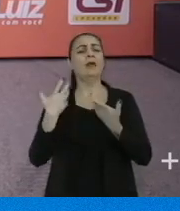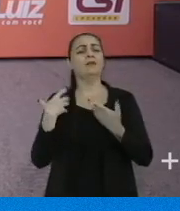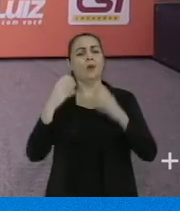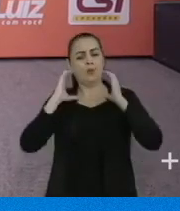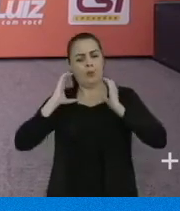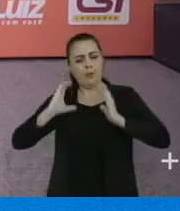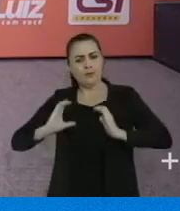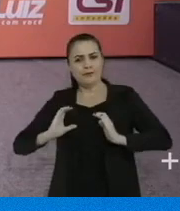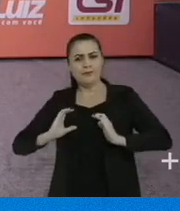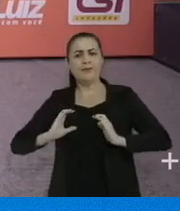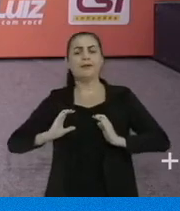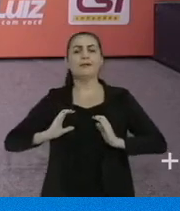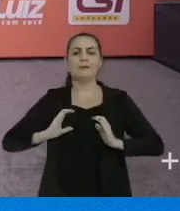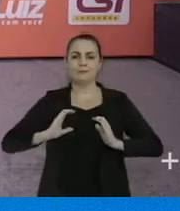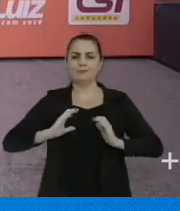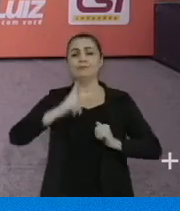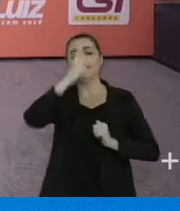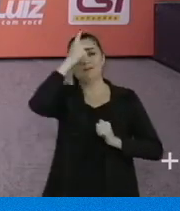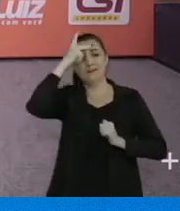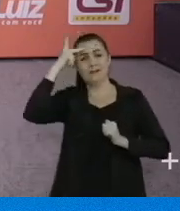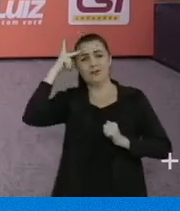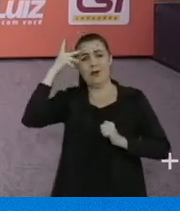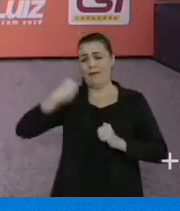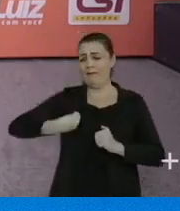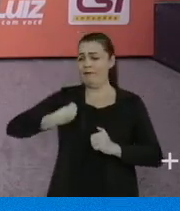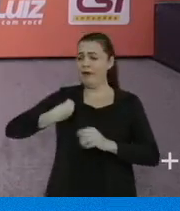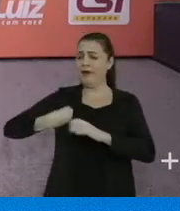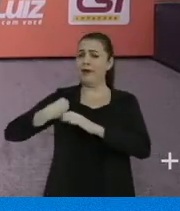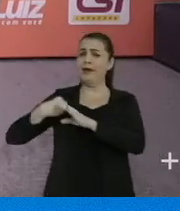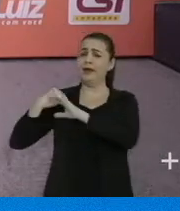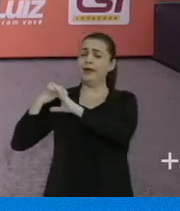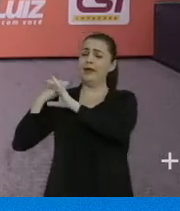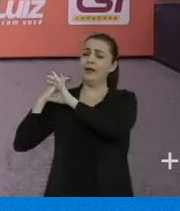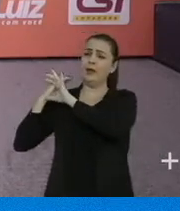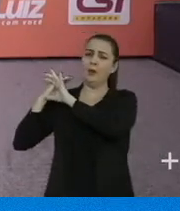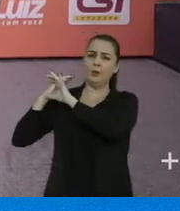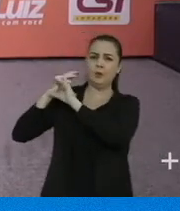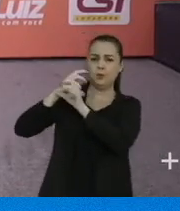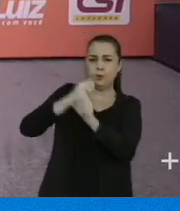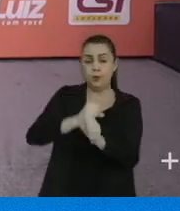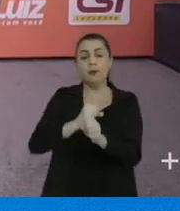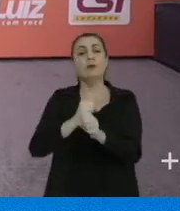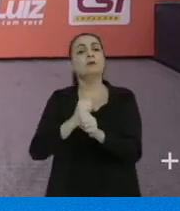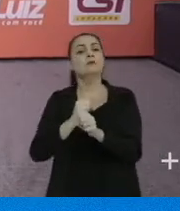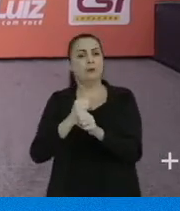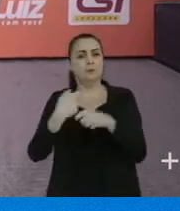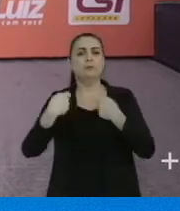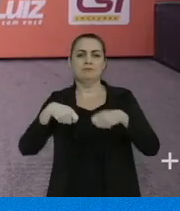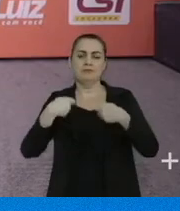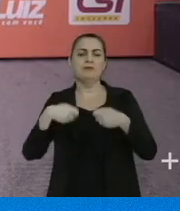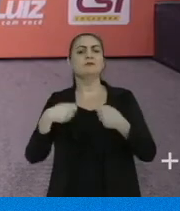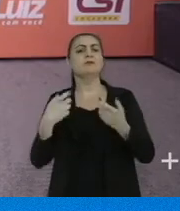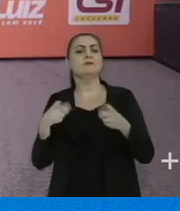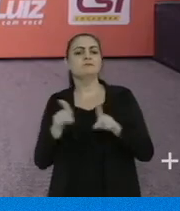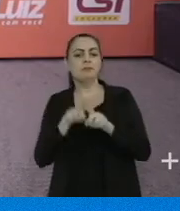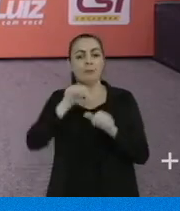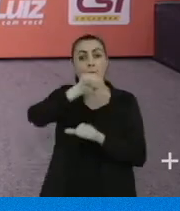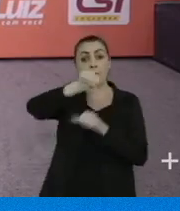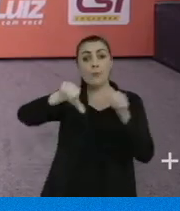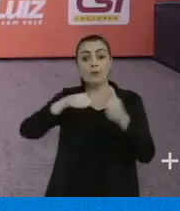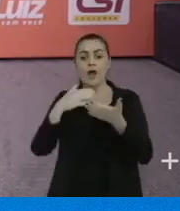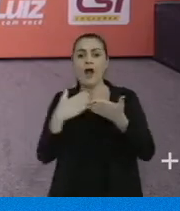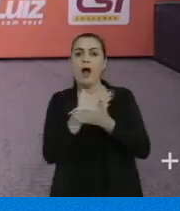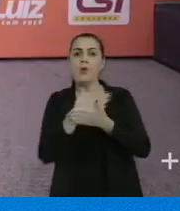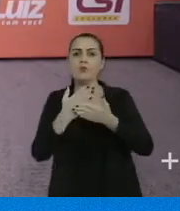da pessoa de uma vida toda, então eu preciso condicionar aquela pessoa em alguns hábitos diferentes.